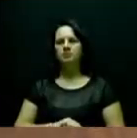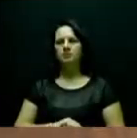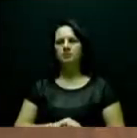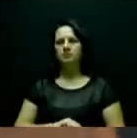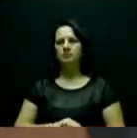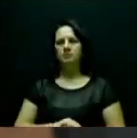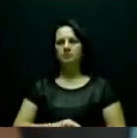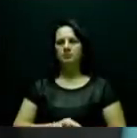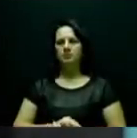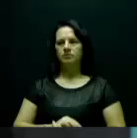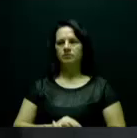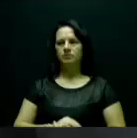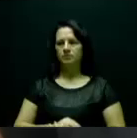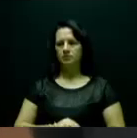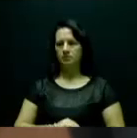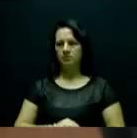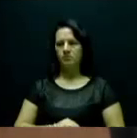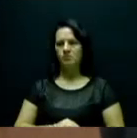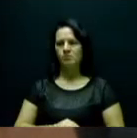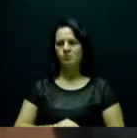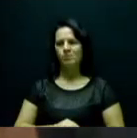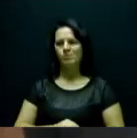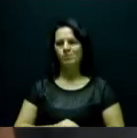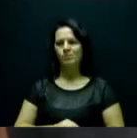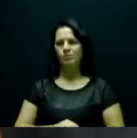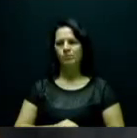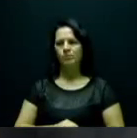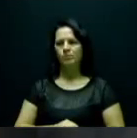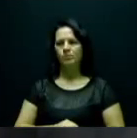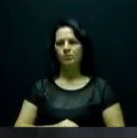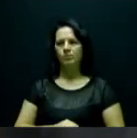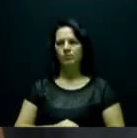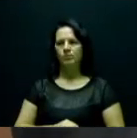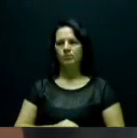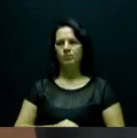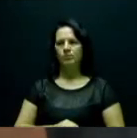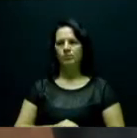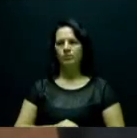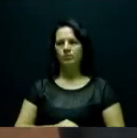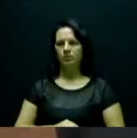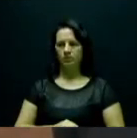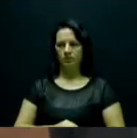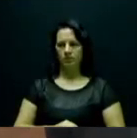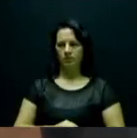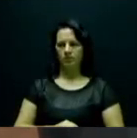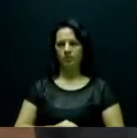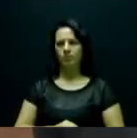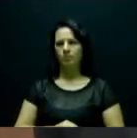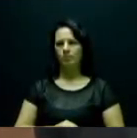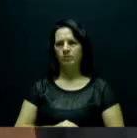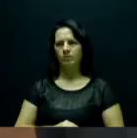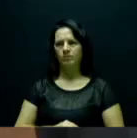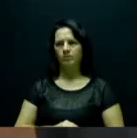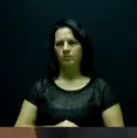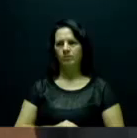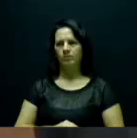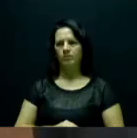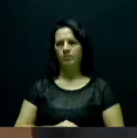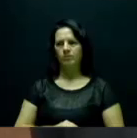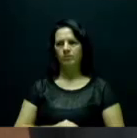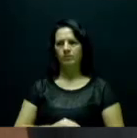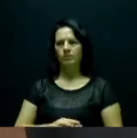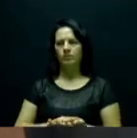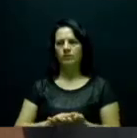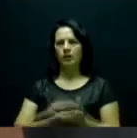Dos trabalhos da 7ª sessão extraordinária, em seguida, a presidência instituiu mais uma sessão extraordinária devido